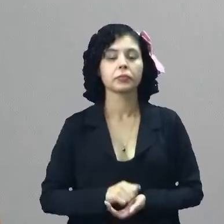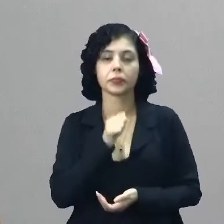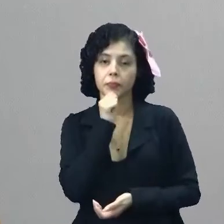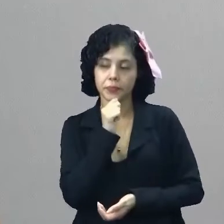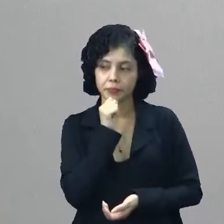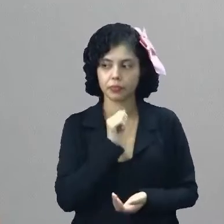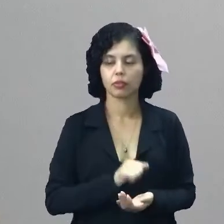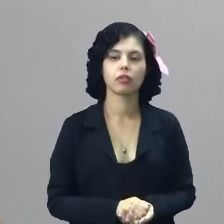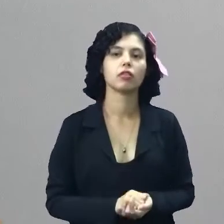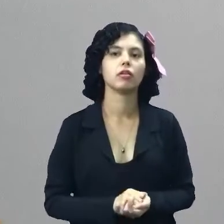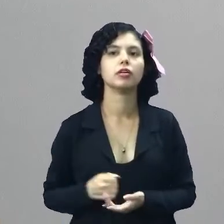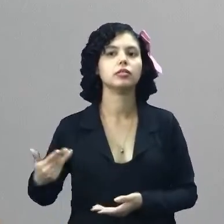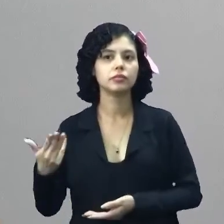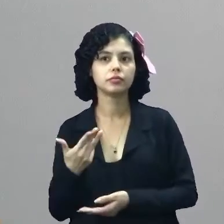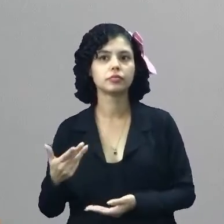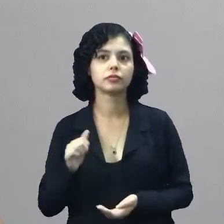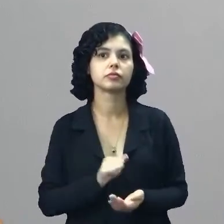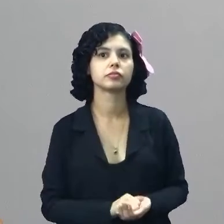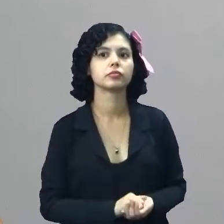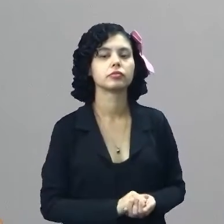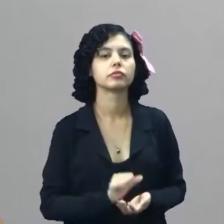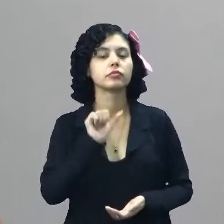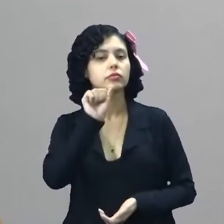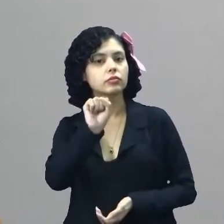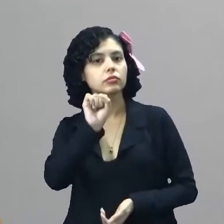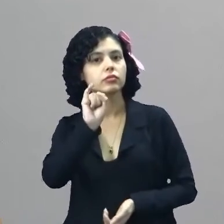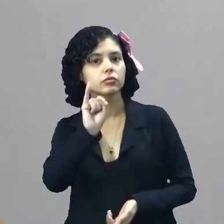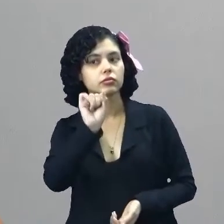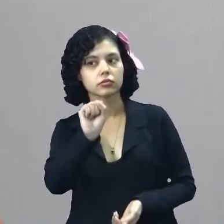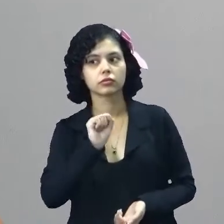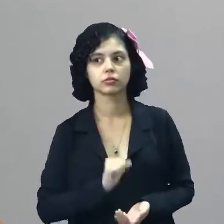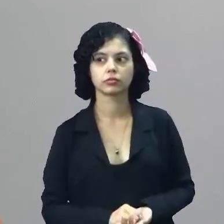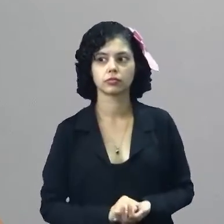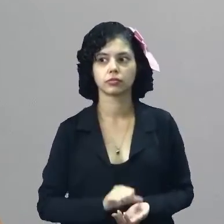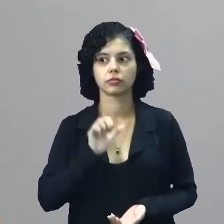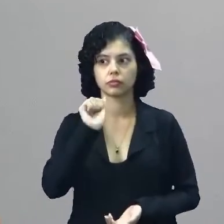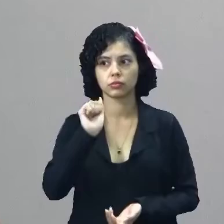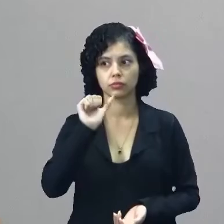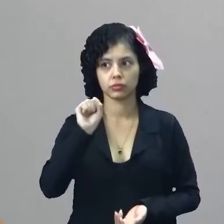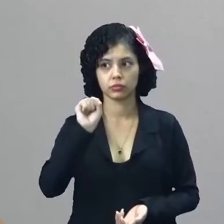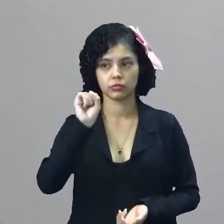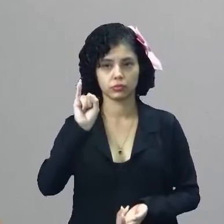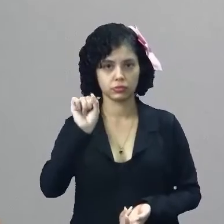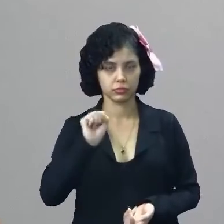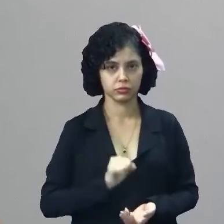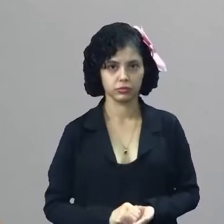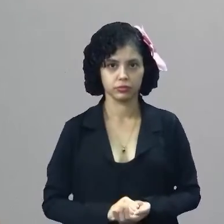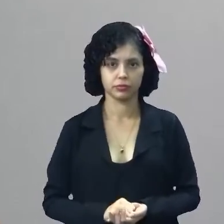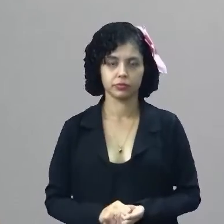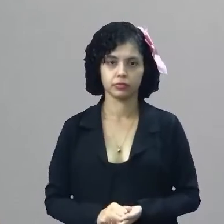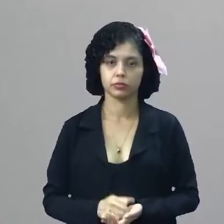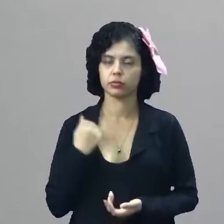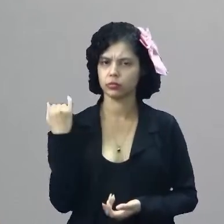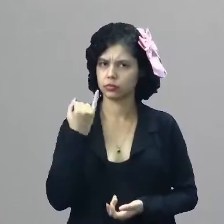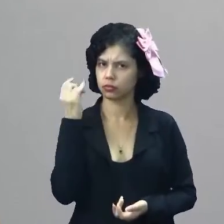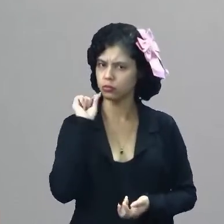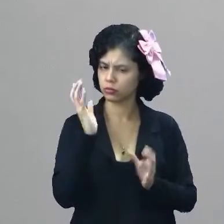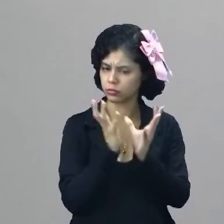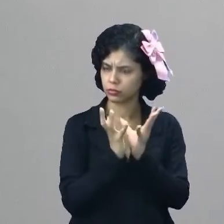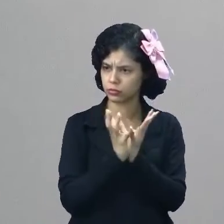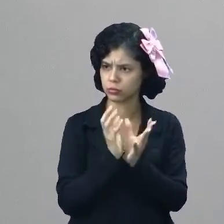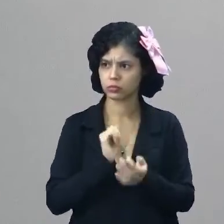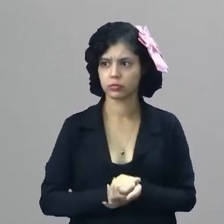dos ácidos, bases, nós também temos o grupo dos sais. O que a gente tem de informação importante referente a esse